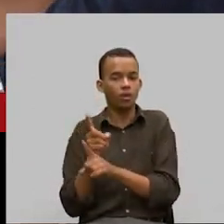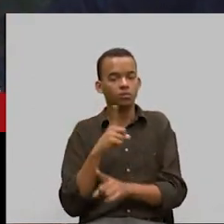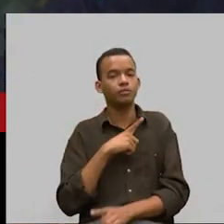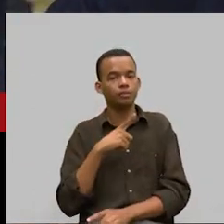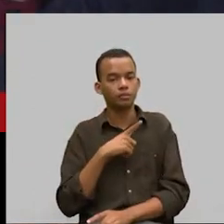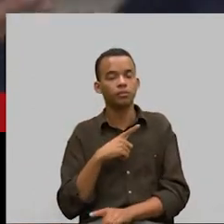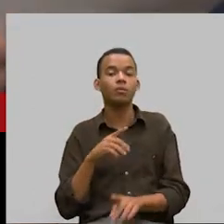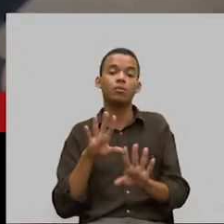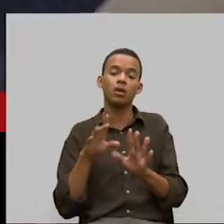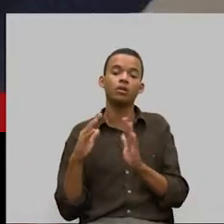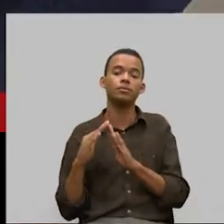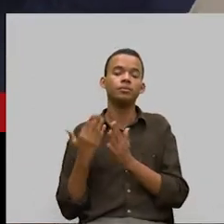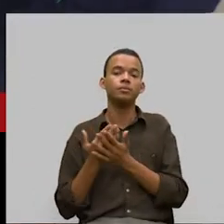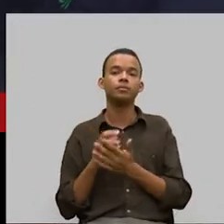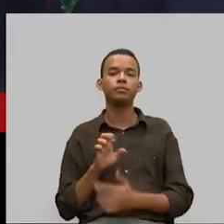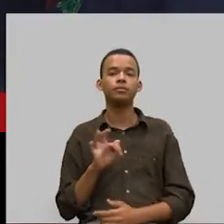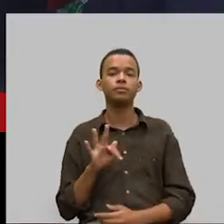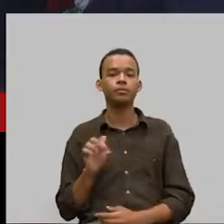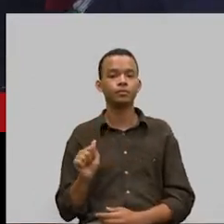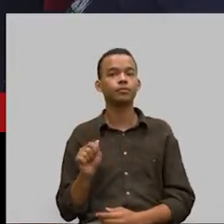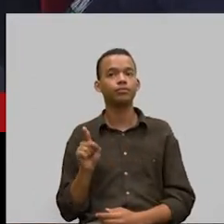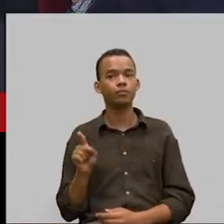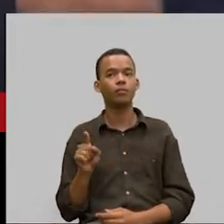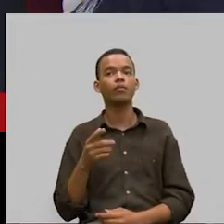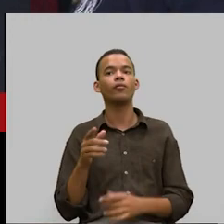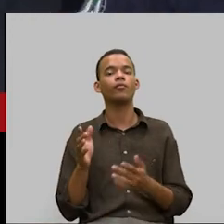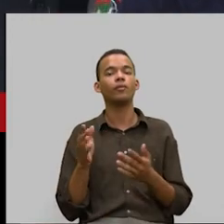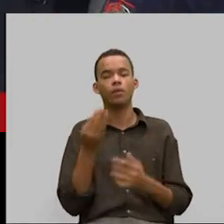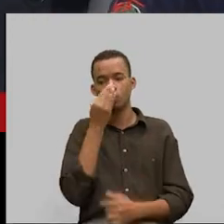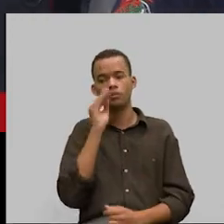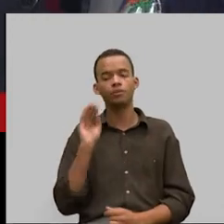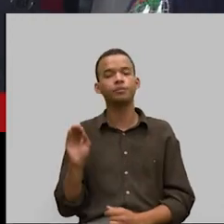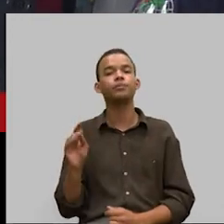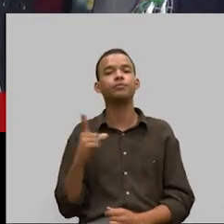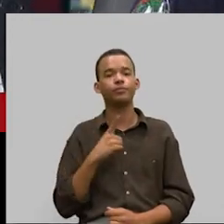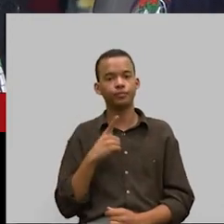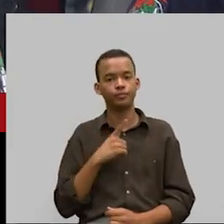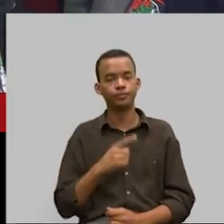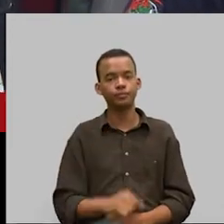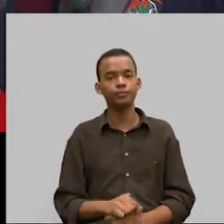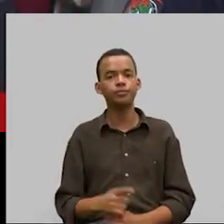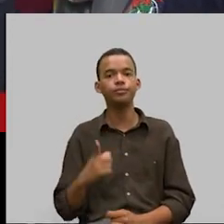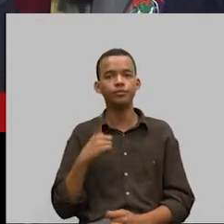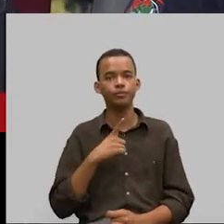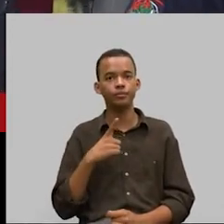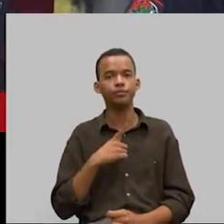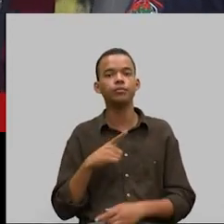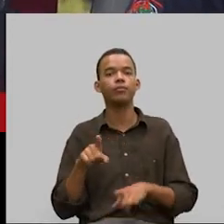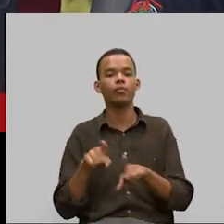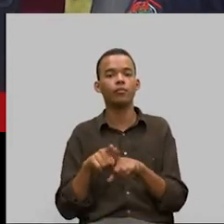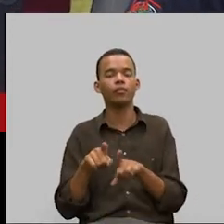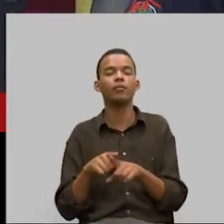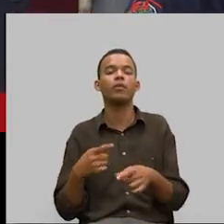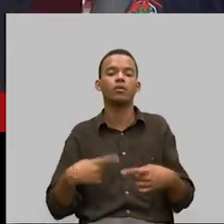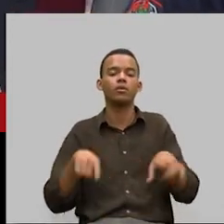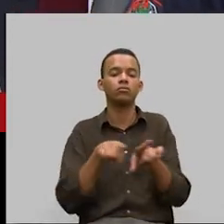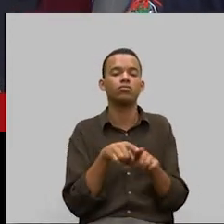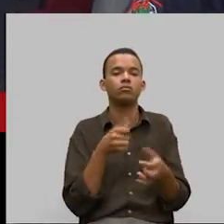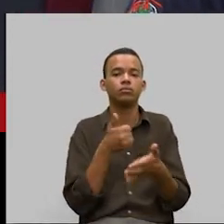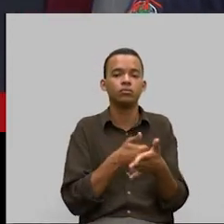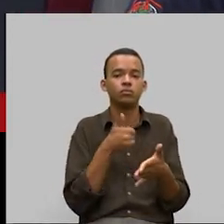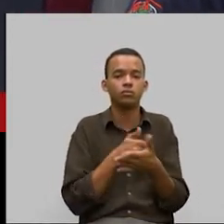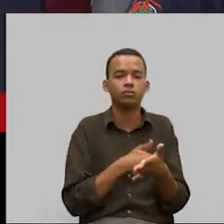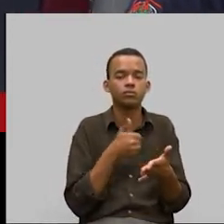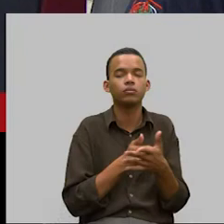continua sendo esquecidas né a gente tá em buscas de parcerias em lutas pra gente poder